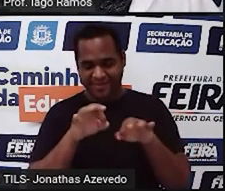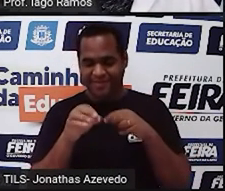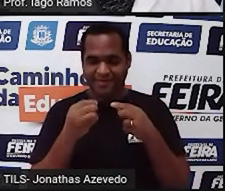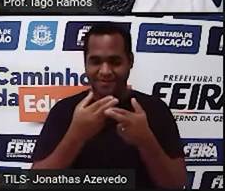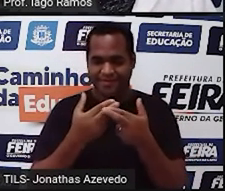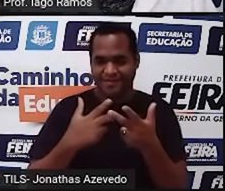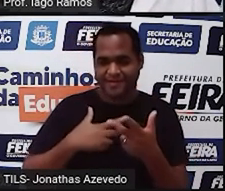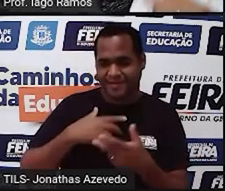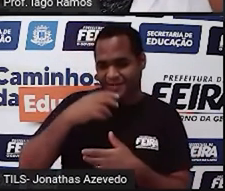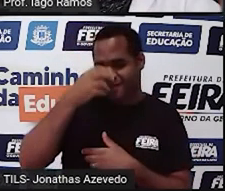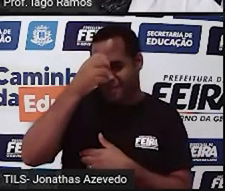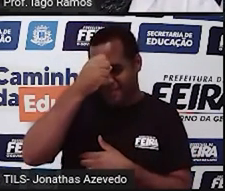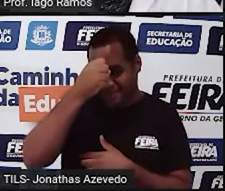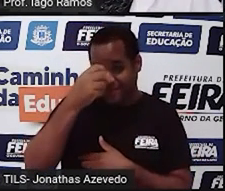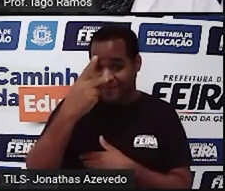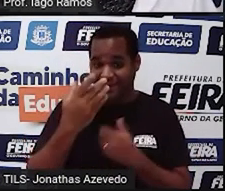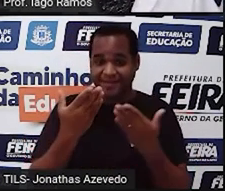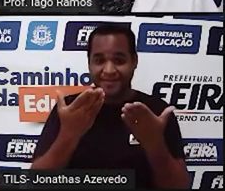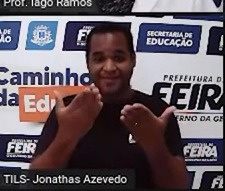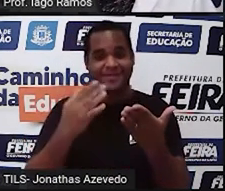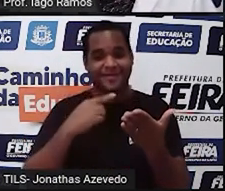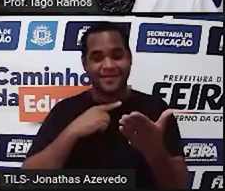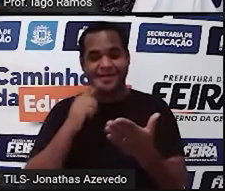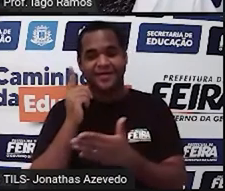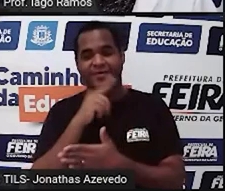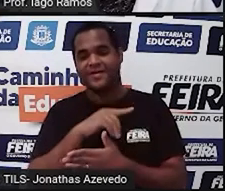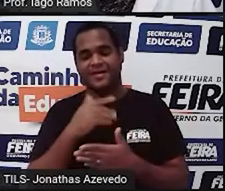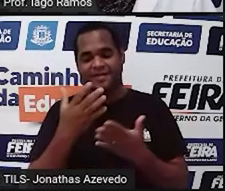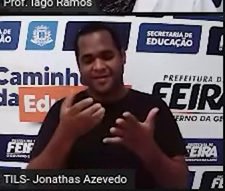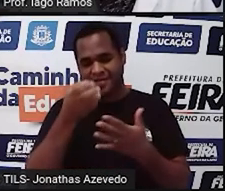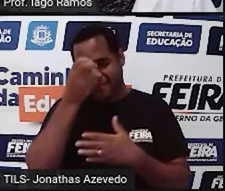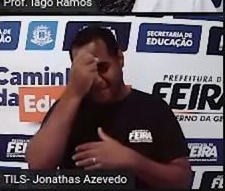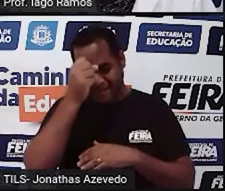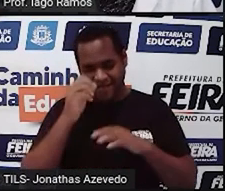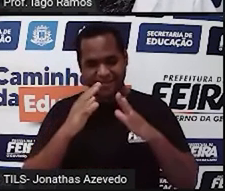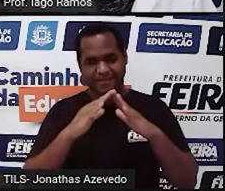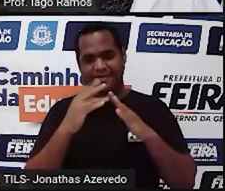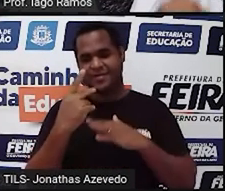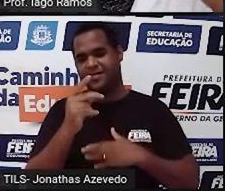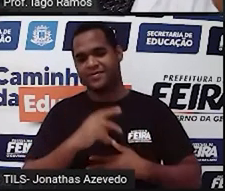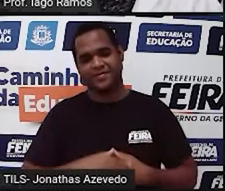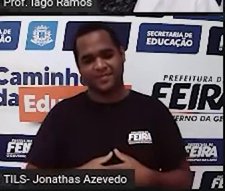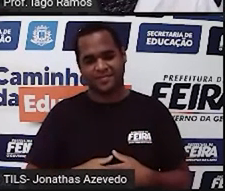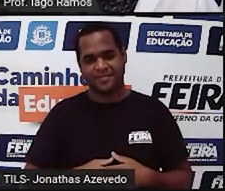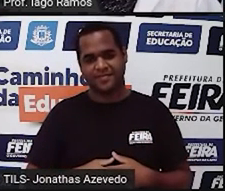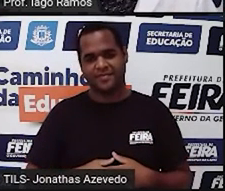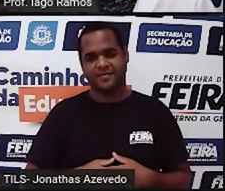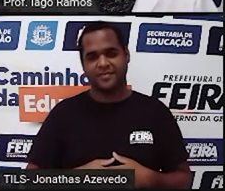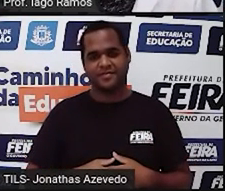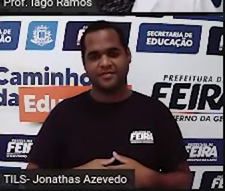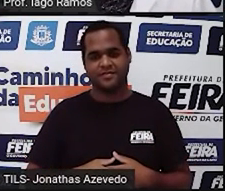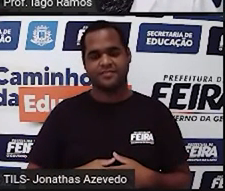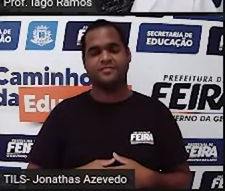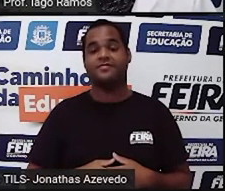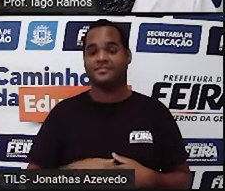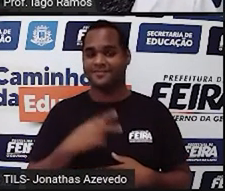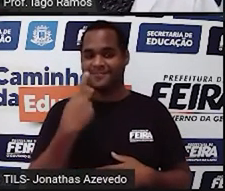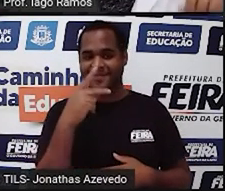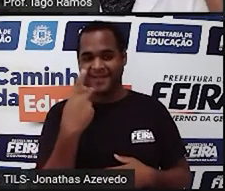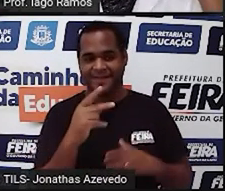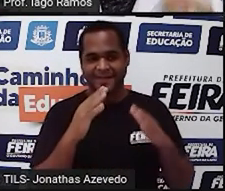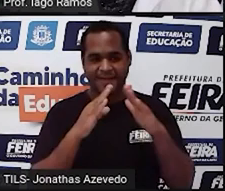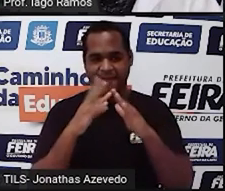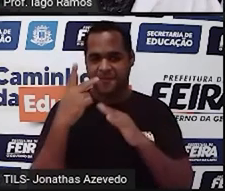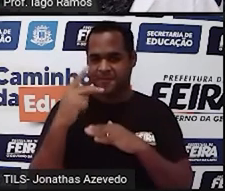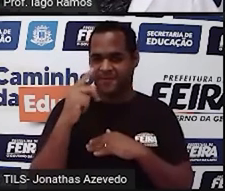aprendendo aí do outro lado né aprendendo aí na sua casa certo quer seja assistindo a